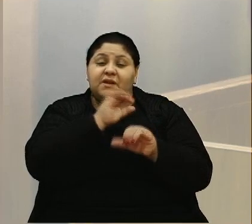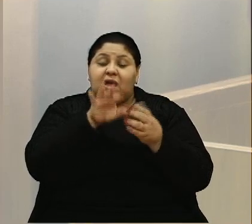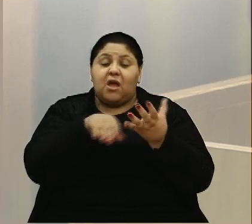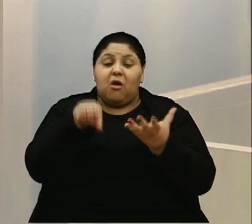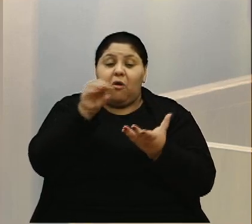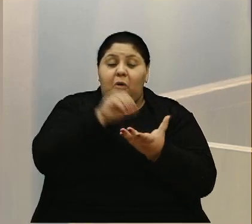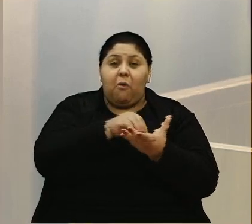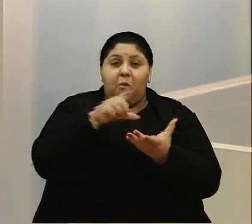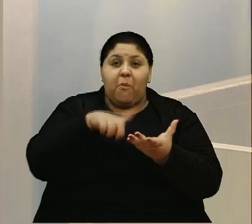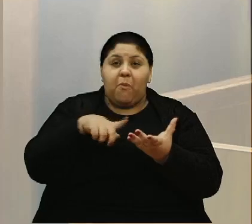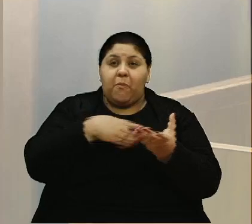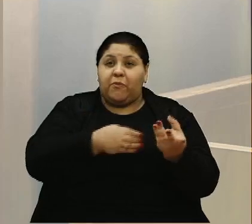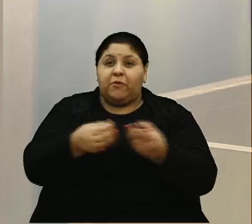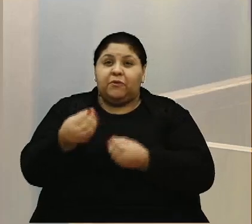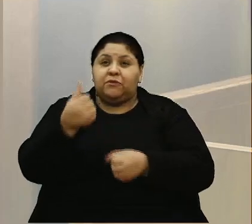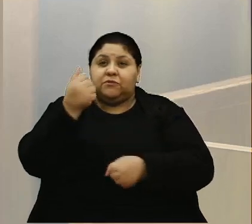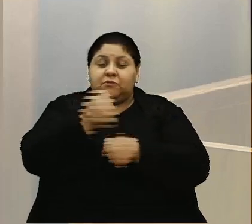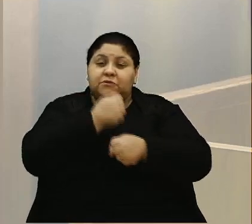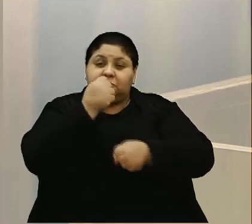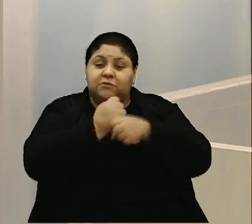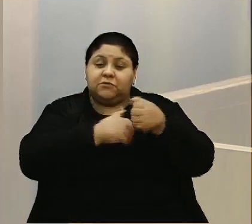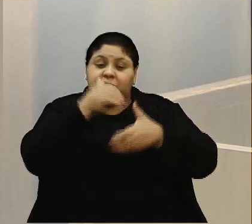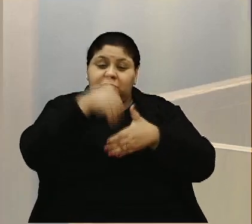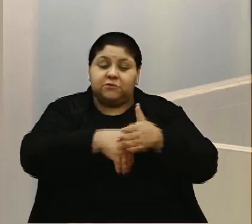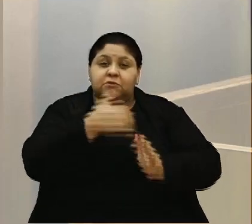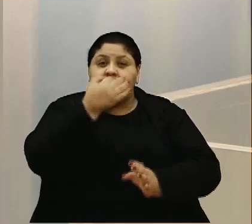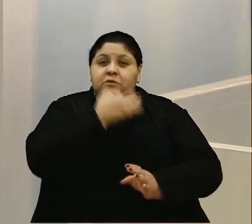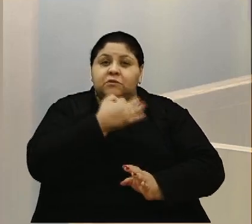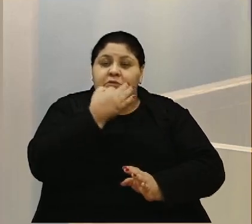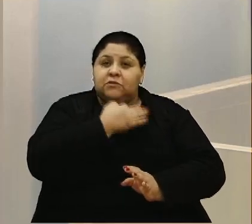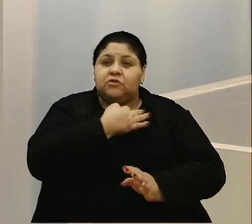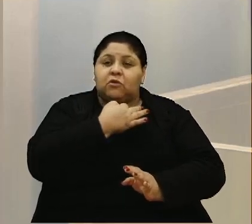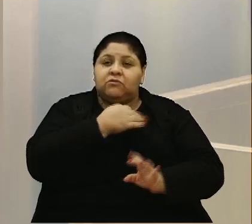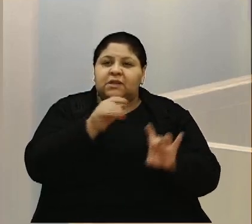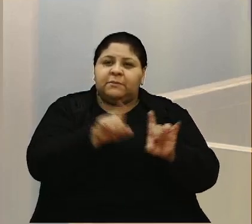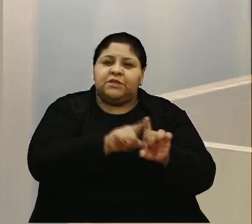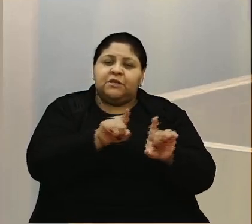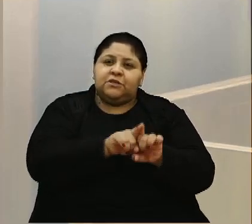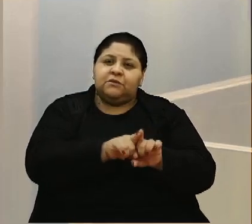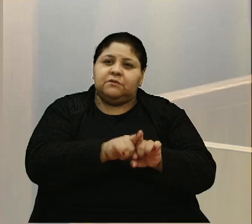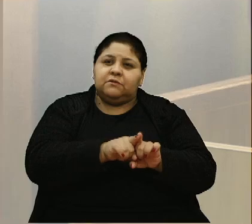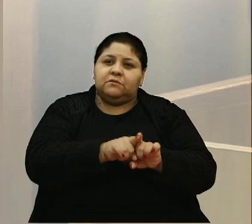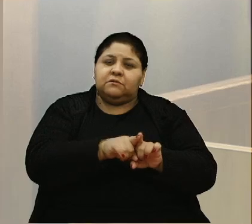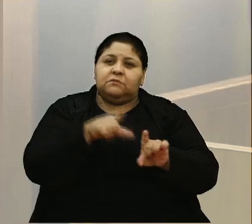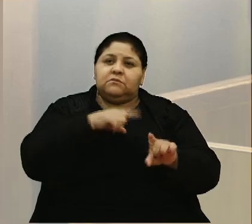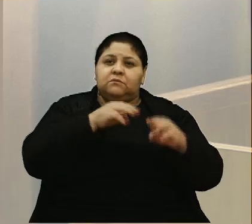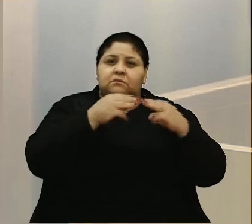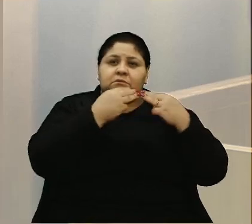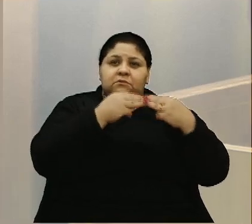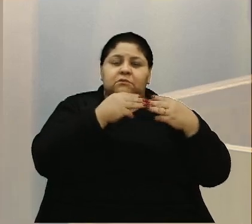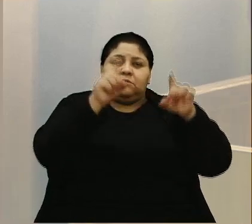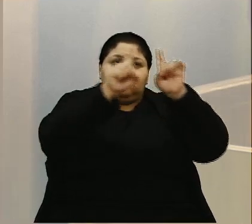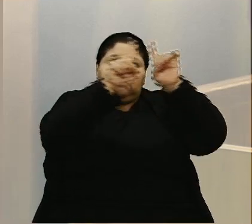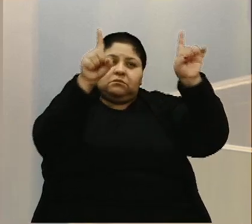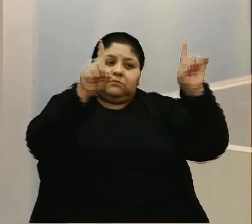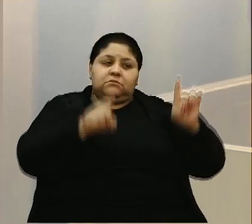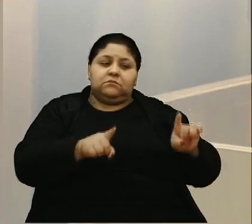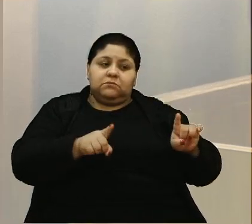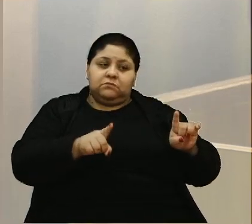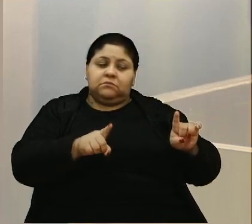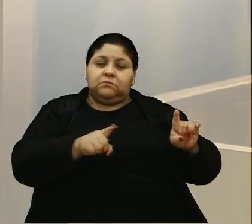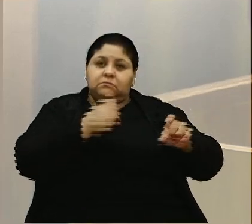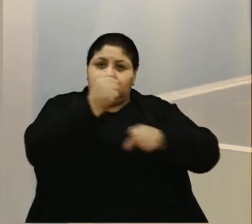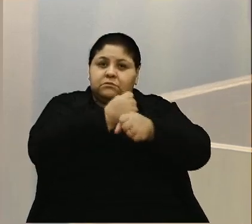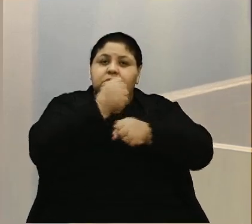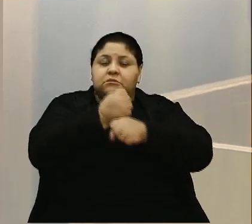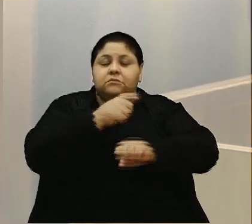tem muitas obras aqui dentro da cidade de Caxias do Sul, e não teria mais maquinários e até funcionário para fazer aquela obra. Então